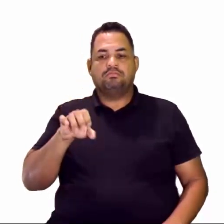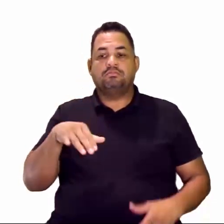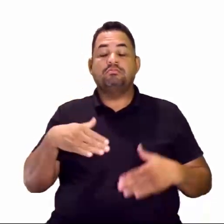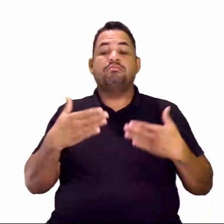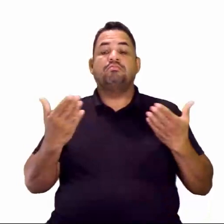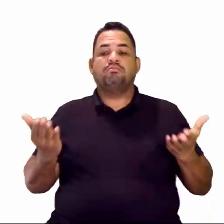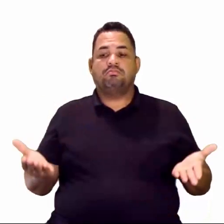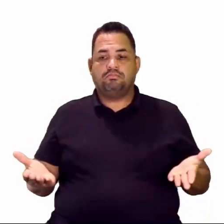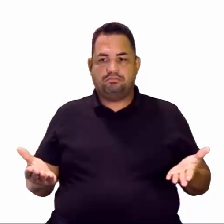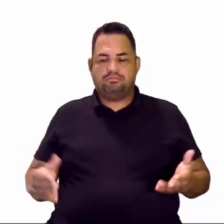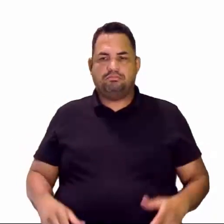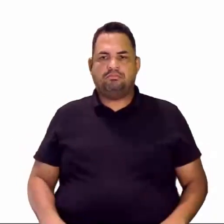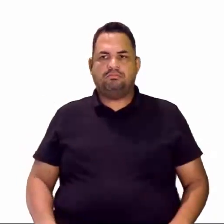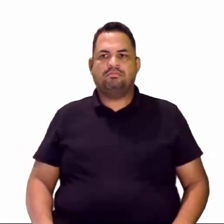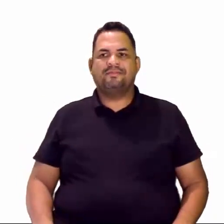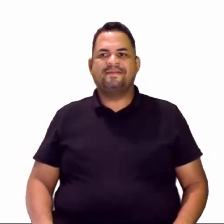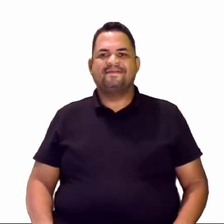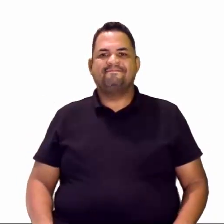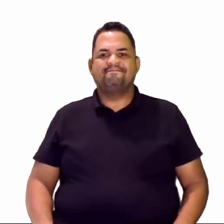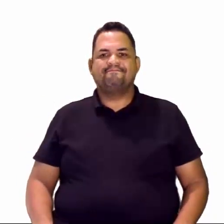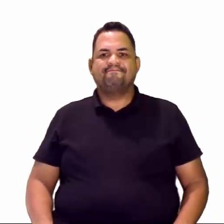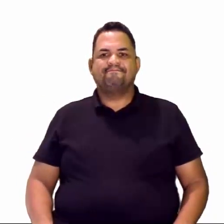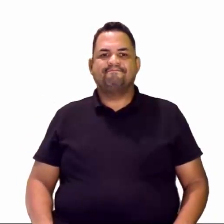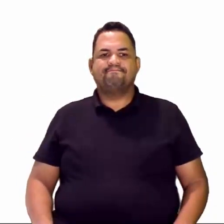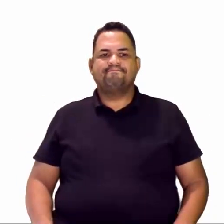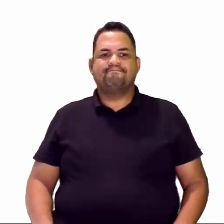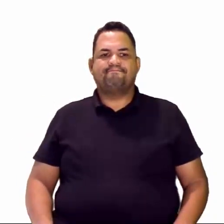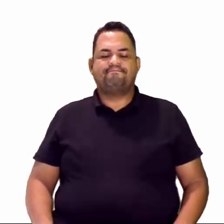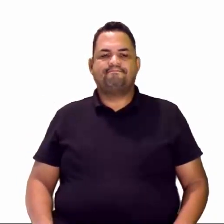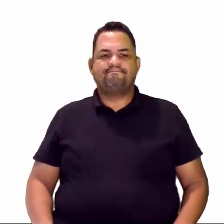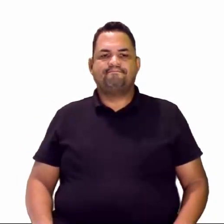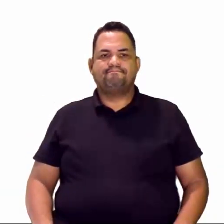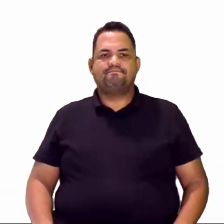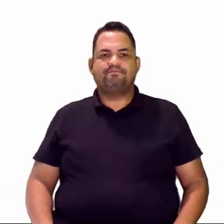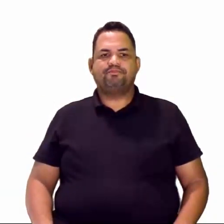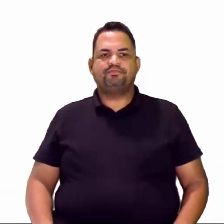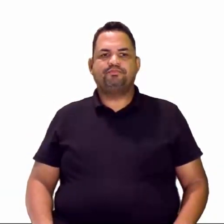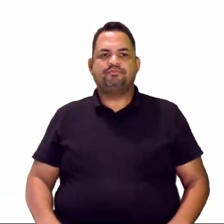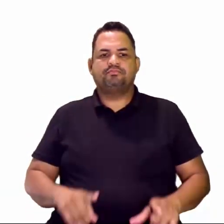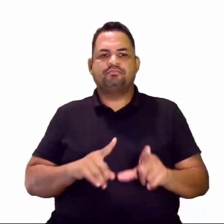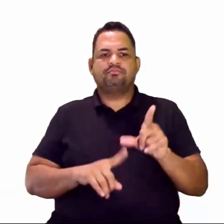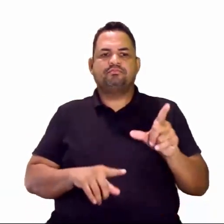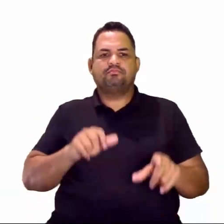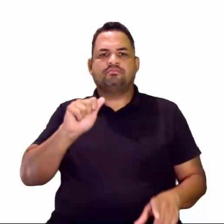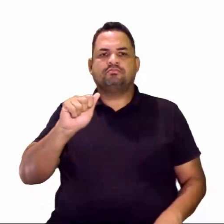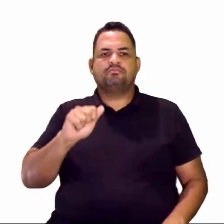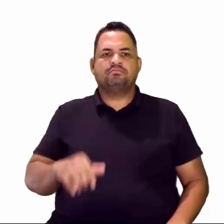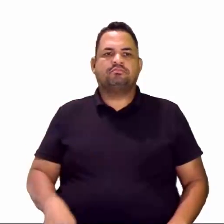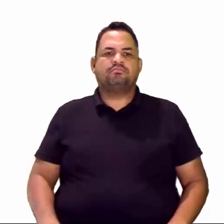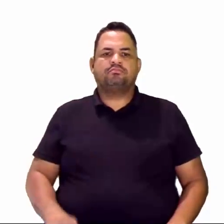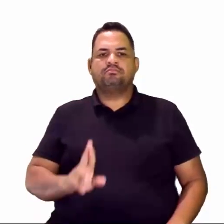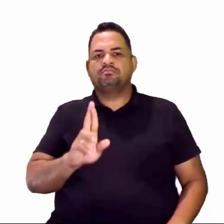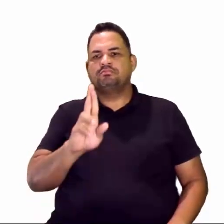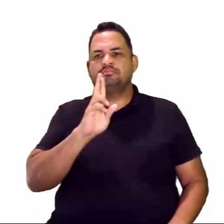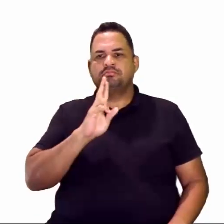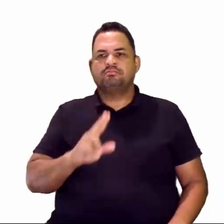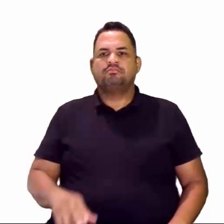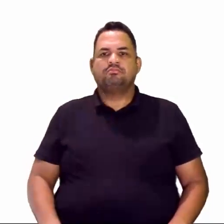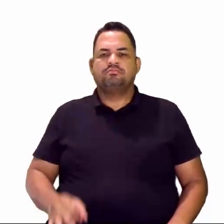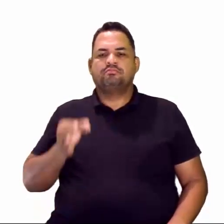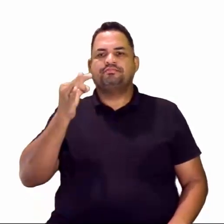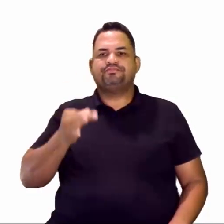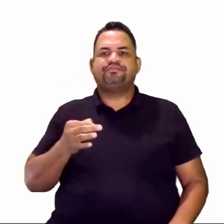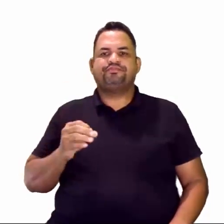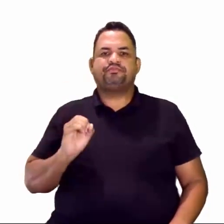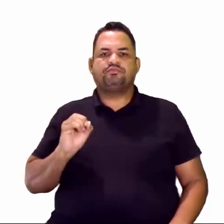na letra E? Vamos lá, meu caro aluno. E aí, diante disso, a letra A é a resposta